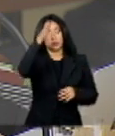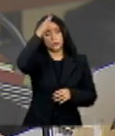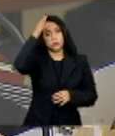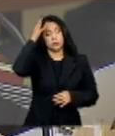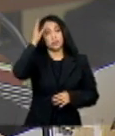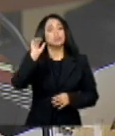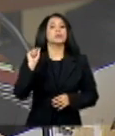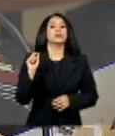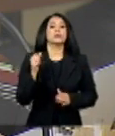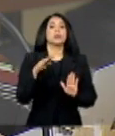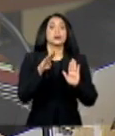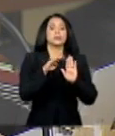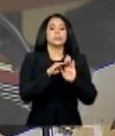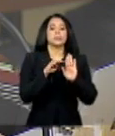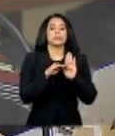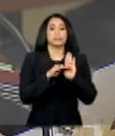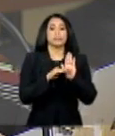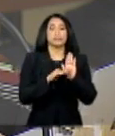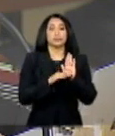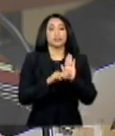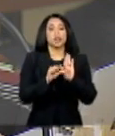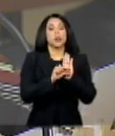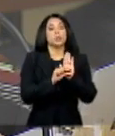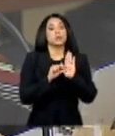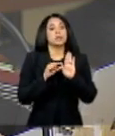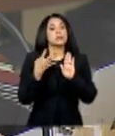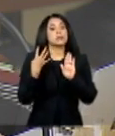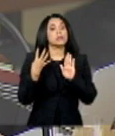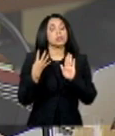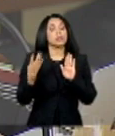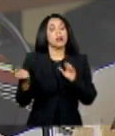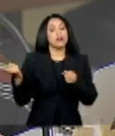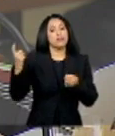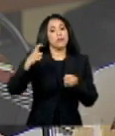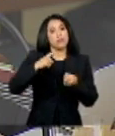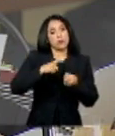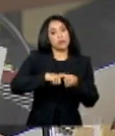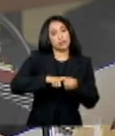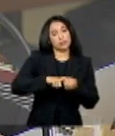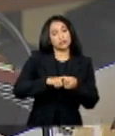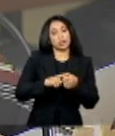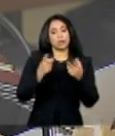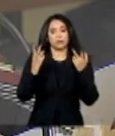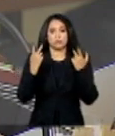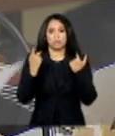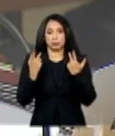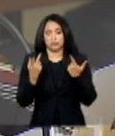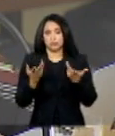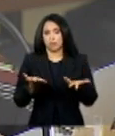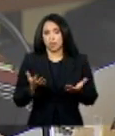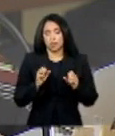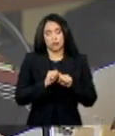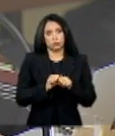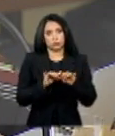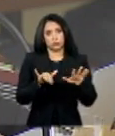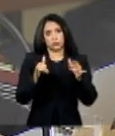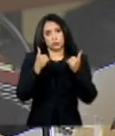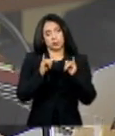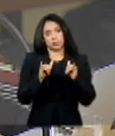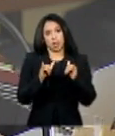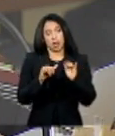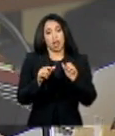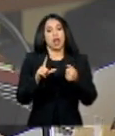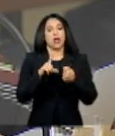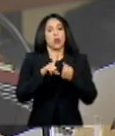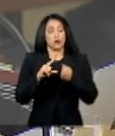seguintes e aí no inciso 4 tem a religação normal e logo à frente no artigo 103